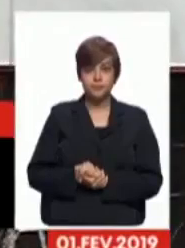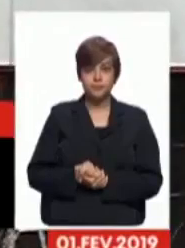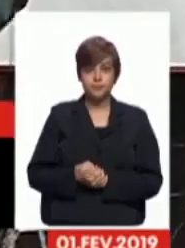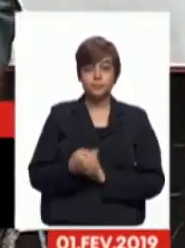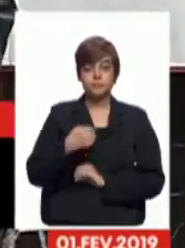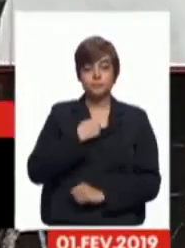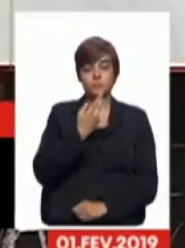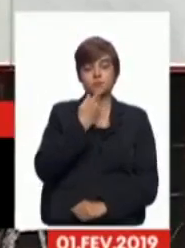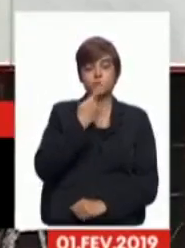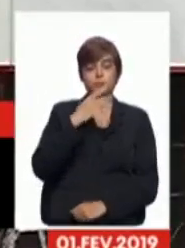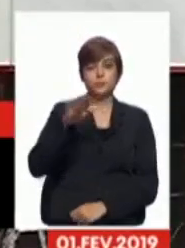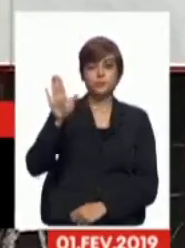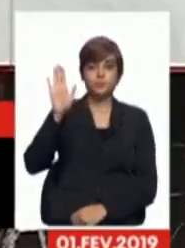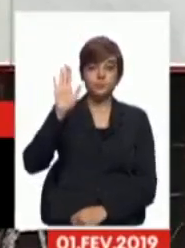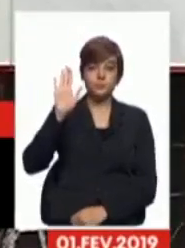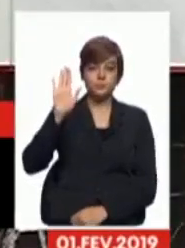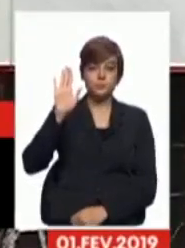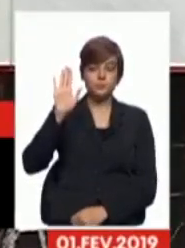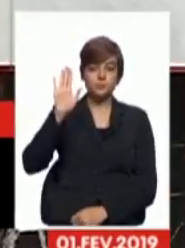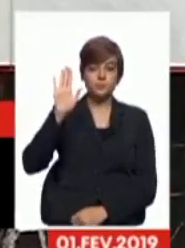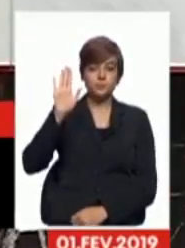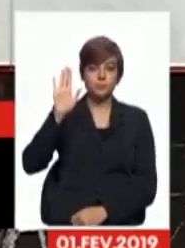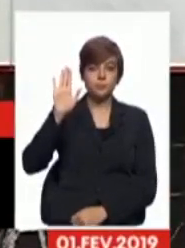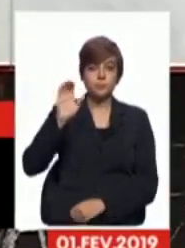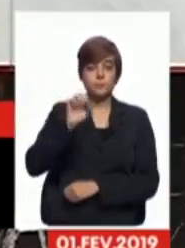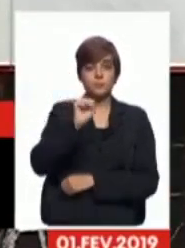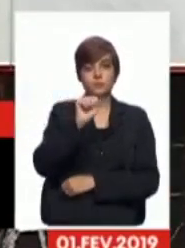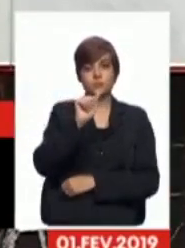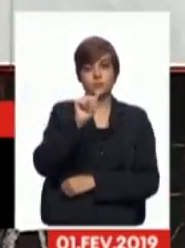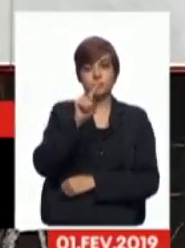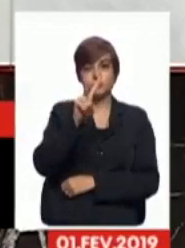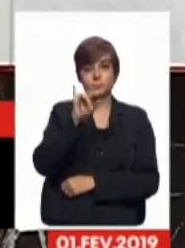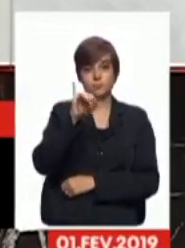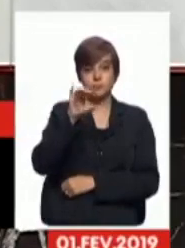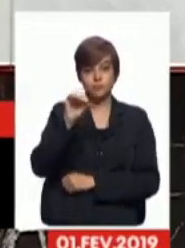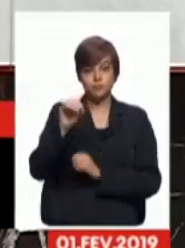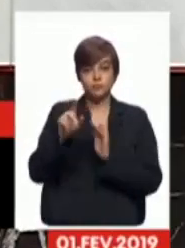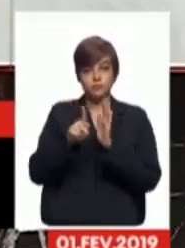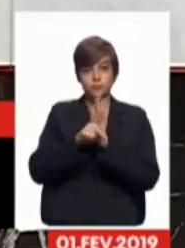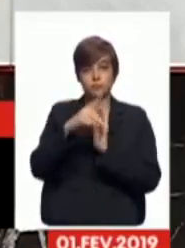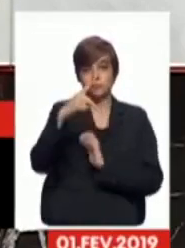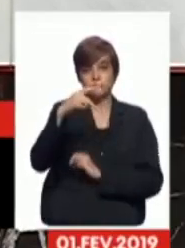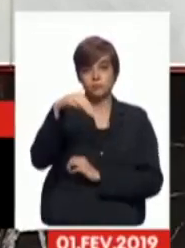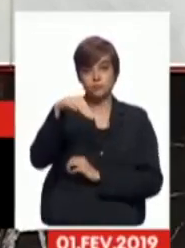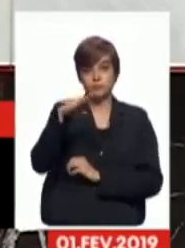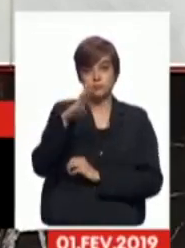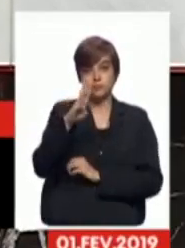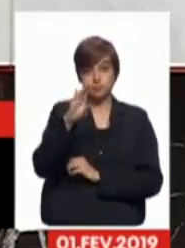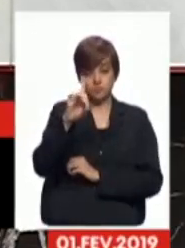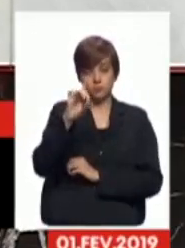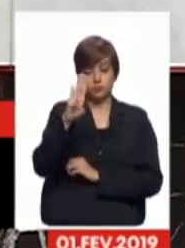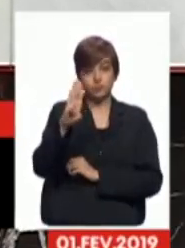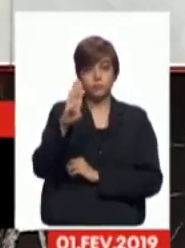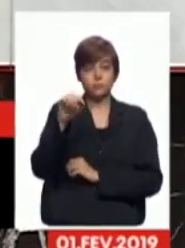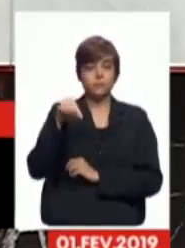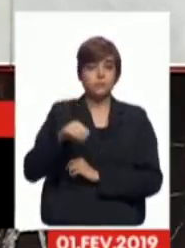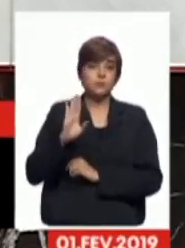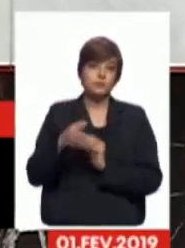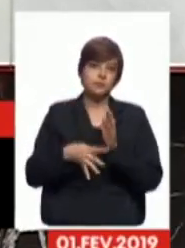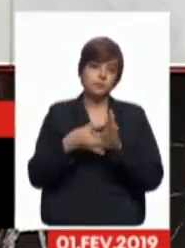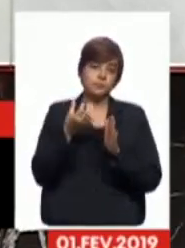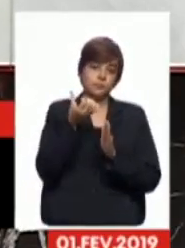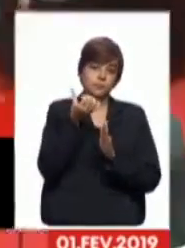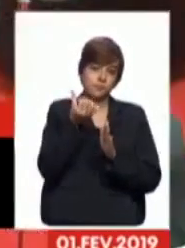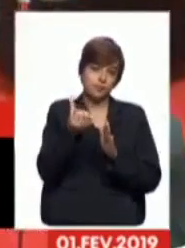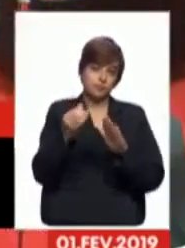Assim eu prometo. Sávio de Souza Cruz, do MDB, assume o sexto Luiz mandato aqui Leite na Assembleia.